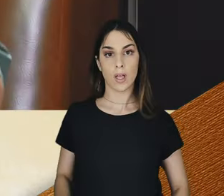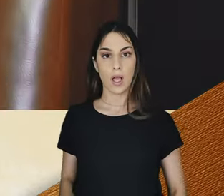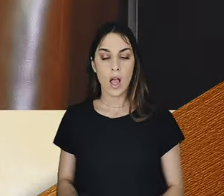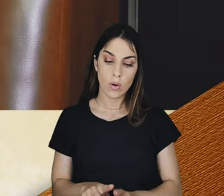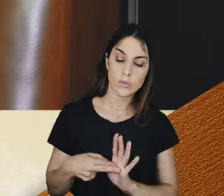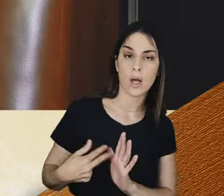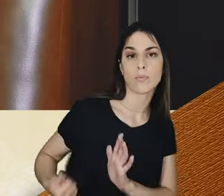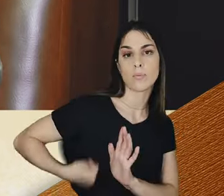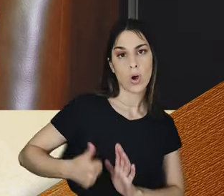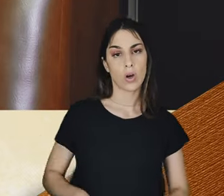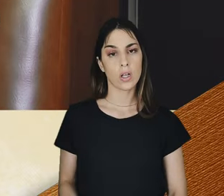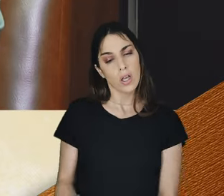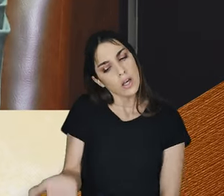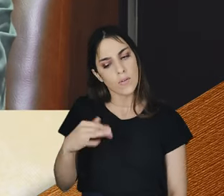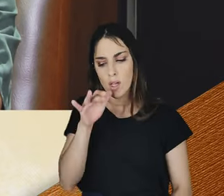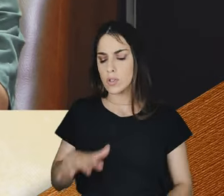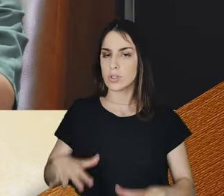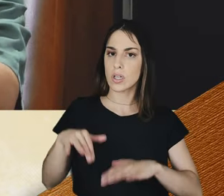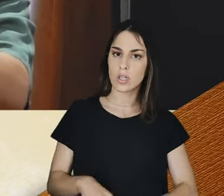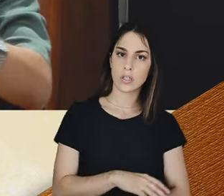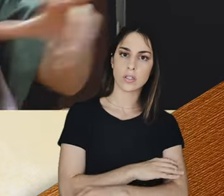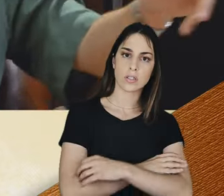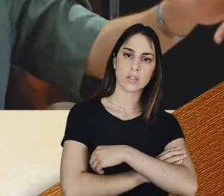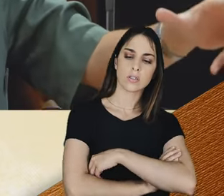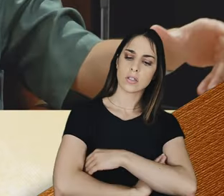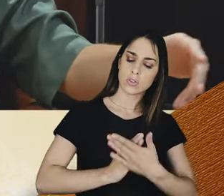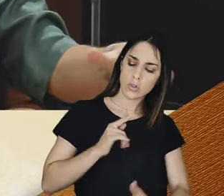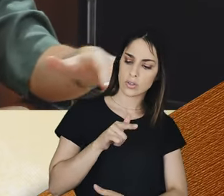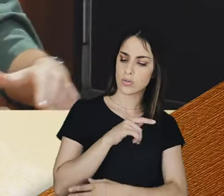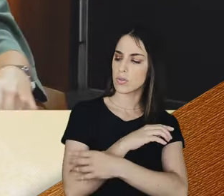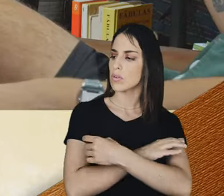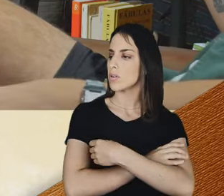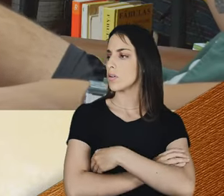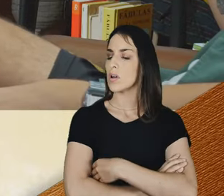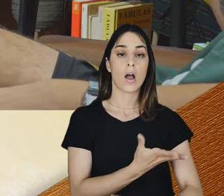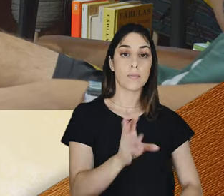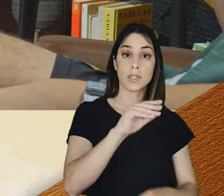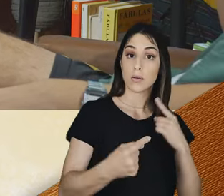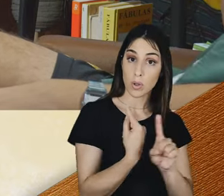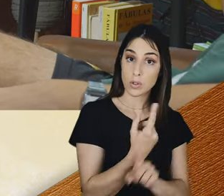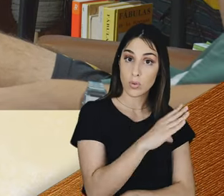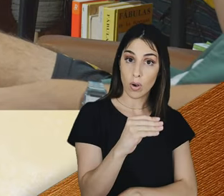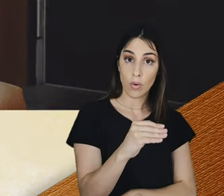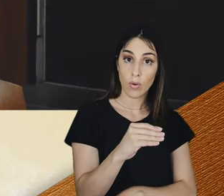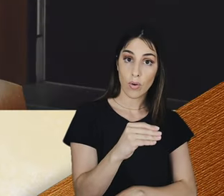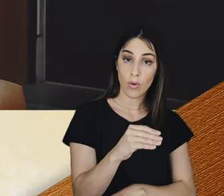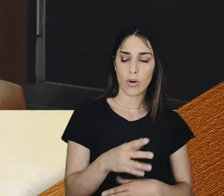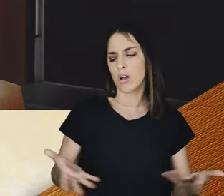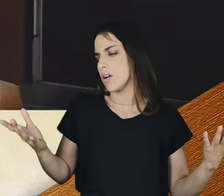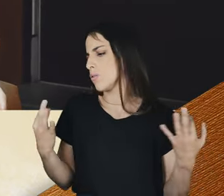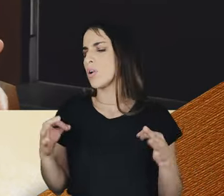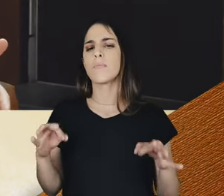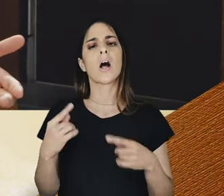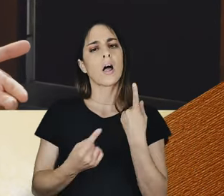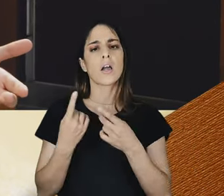esperar pelo melhor e que venham as cheias. Só isto. Mais alguma coisa, João? É normal, alguém